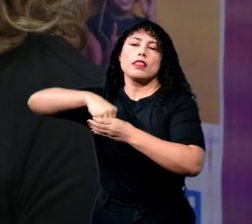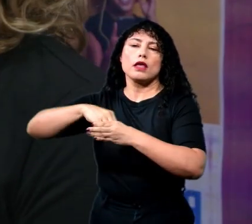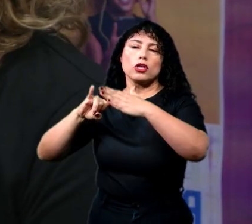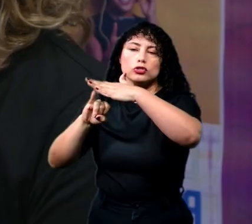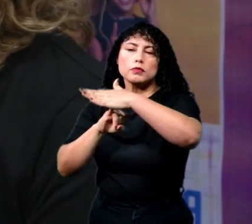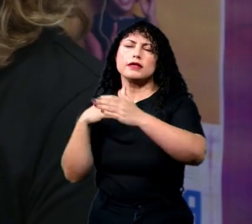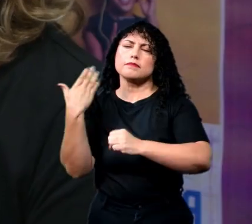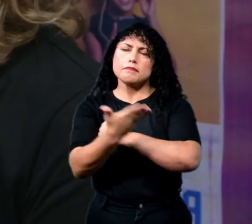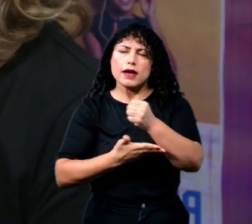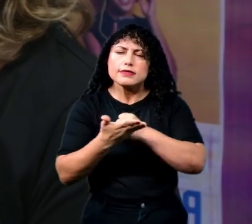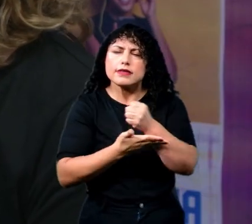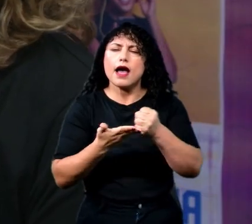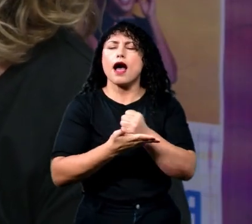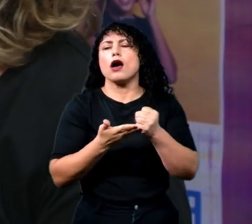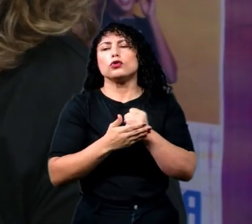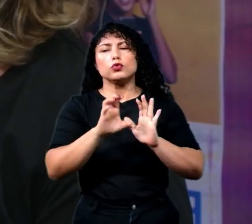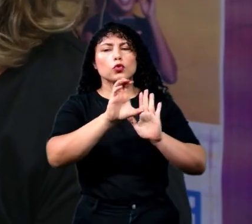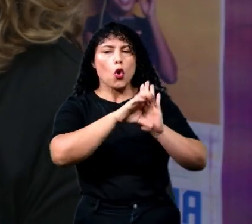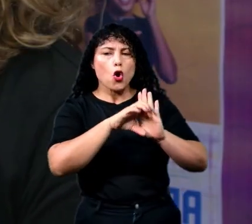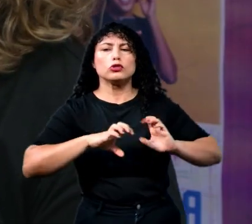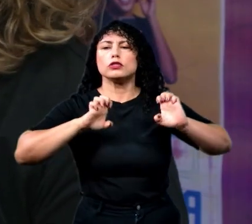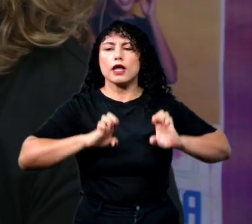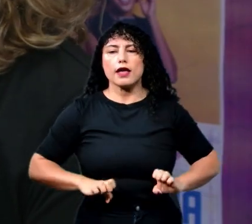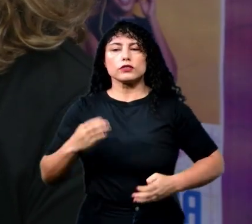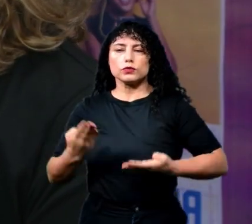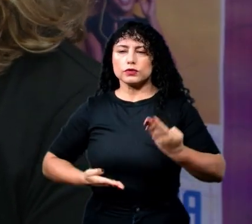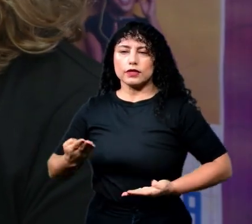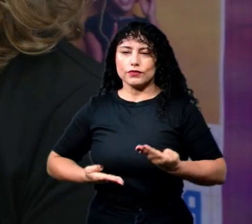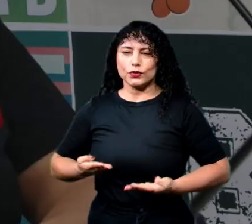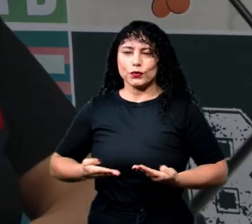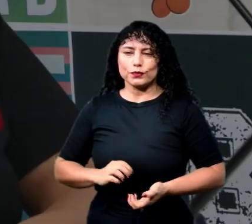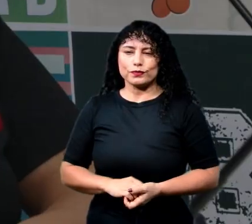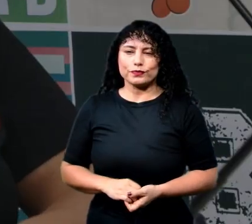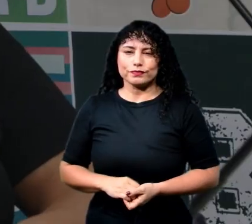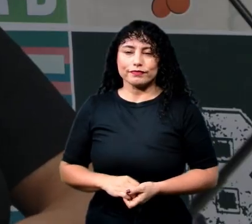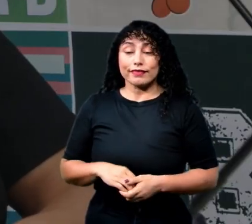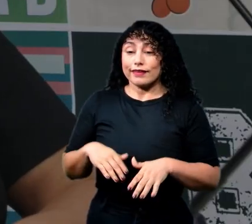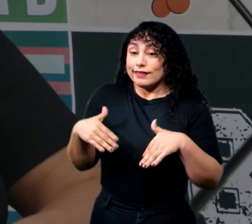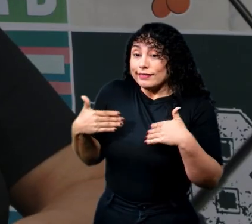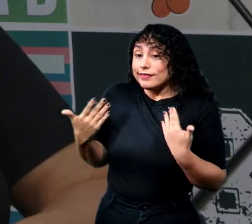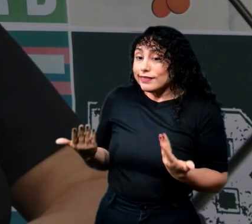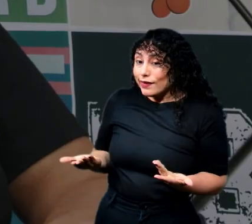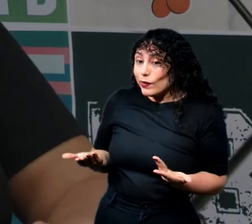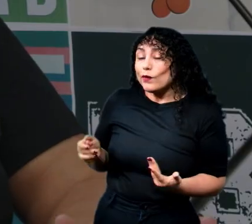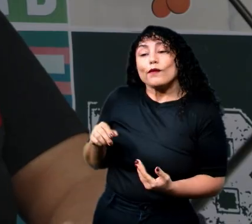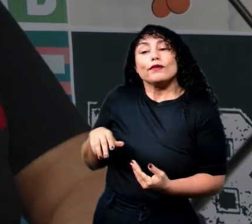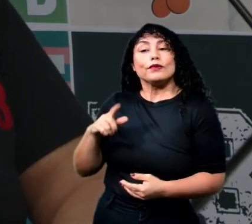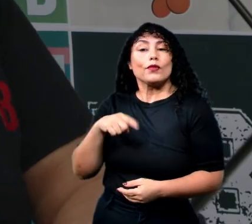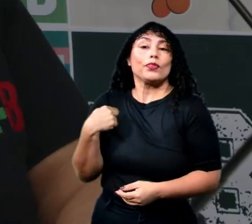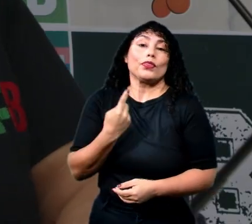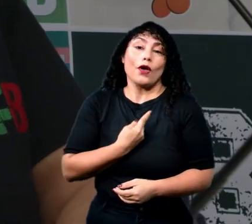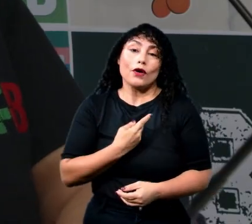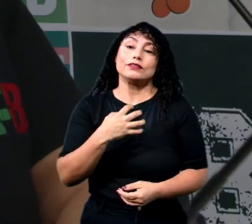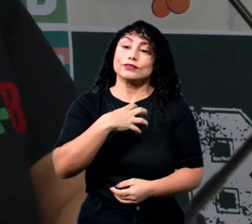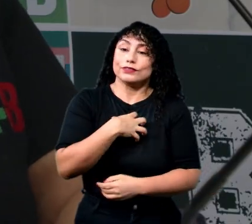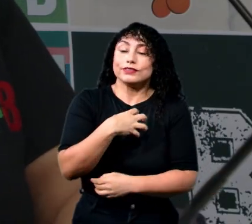sempre baseado nos princípios mesmo do Código de Ética do Servidor. Então, é assim, a gente age de